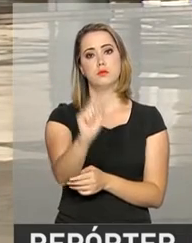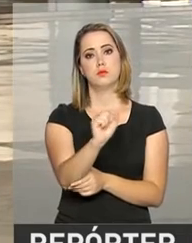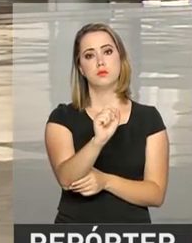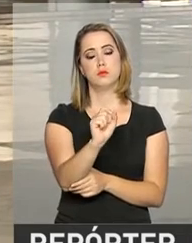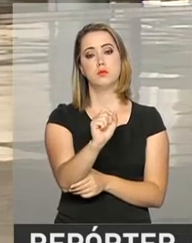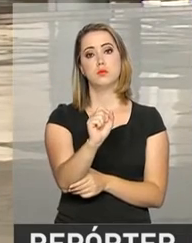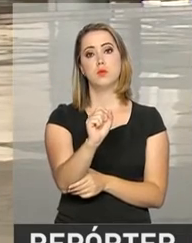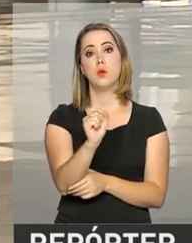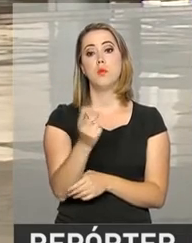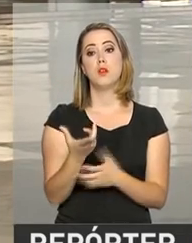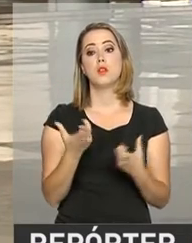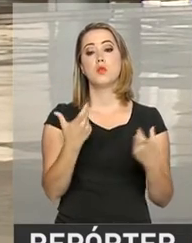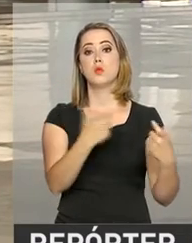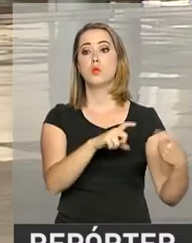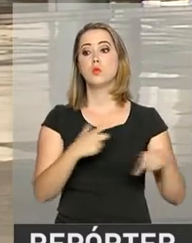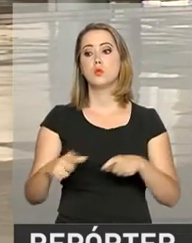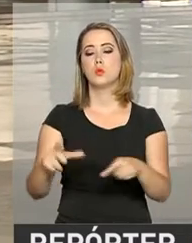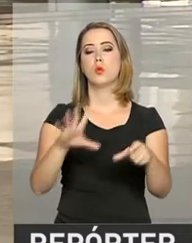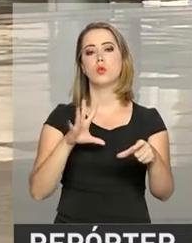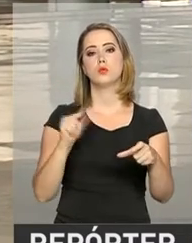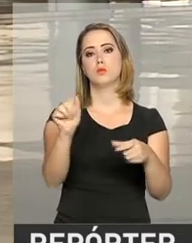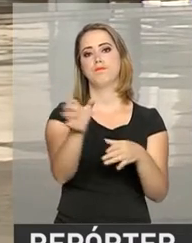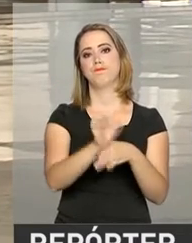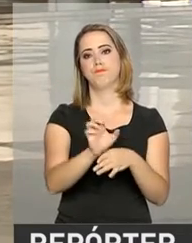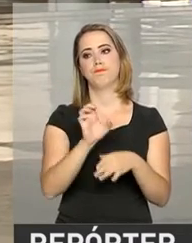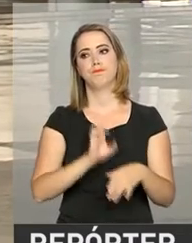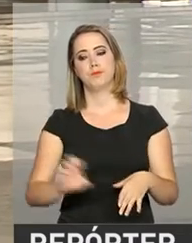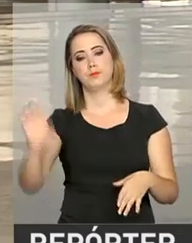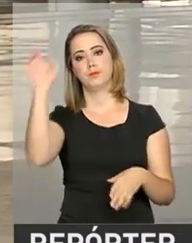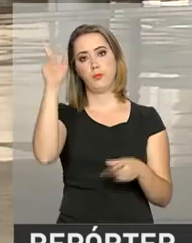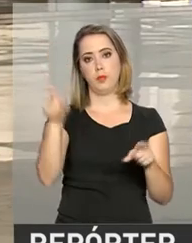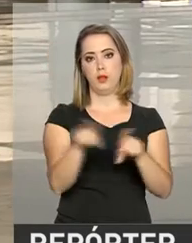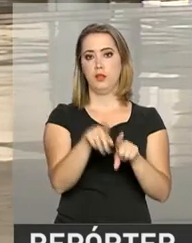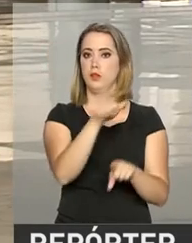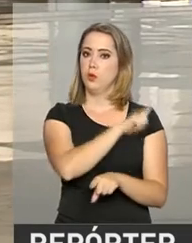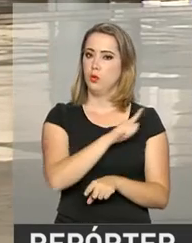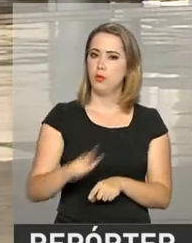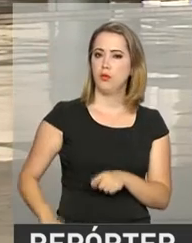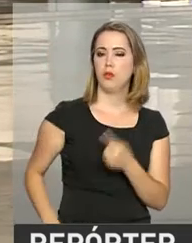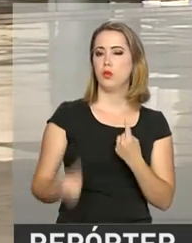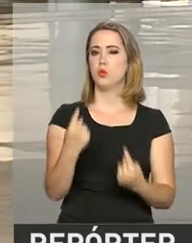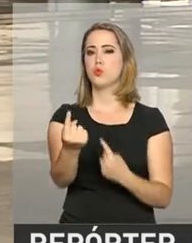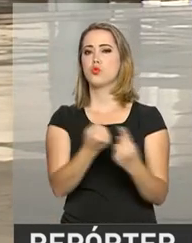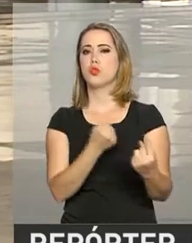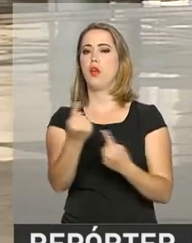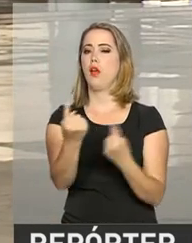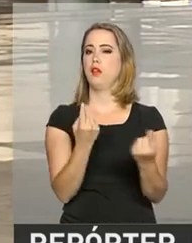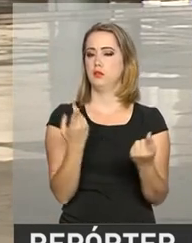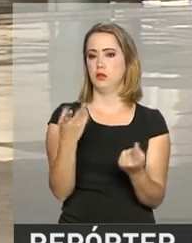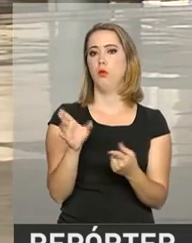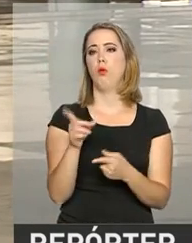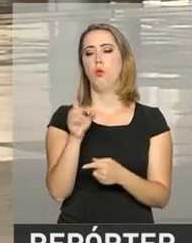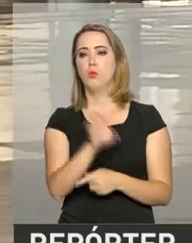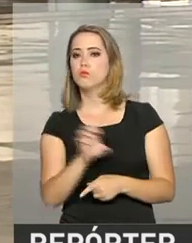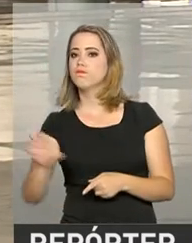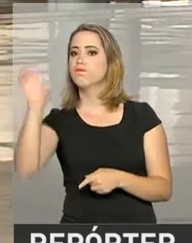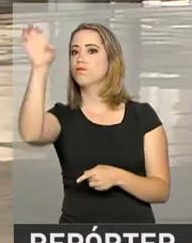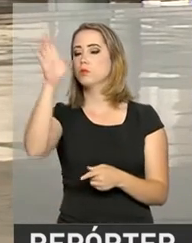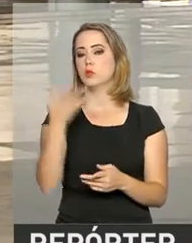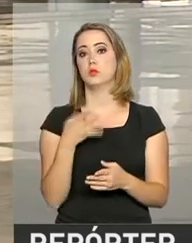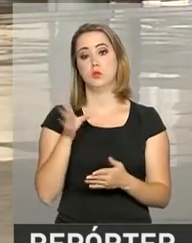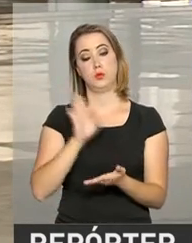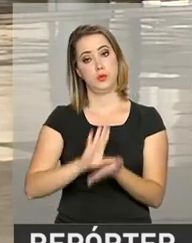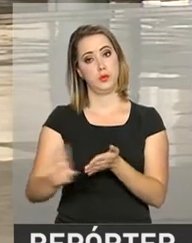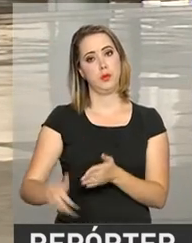R$1,8 bilhão para os fundos penitenciários estaduais e os governos estaduais investirem na modernização